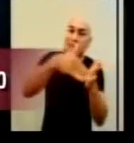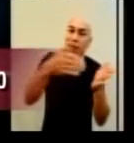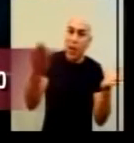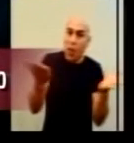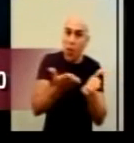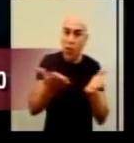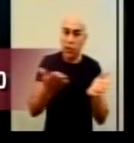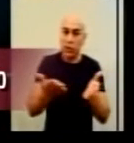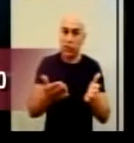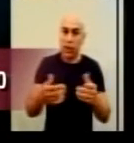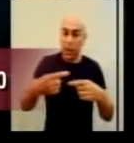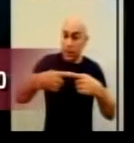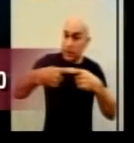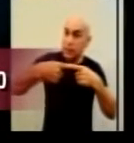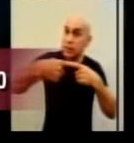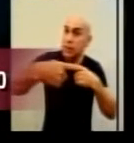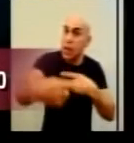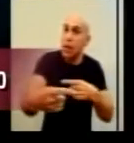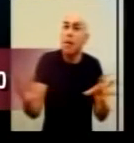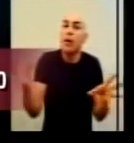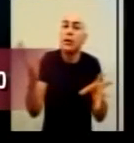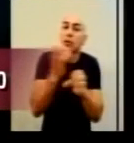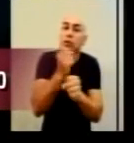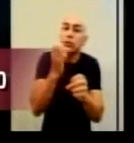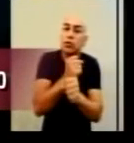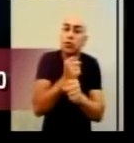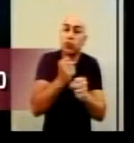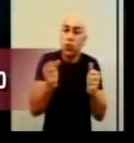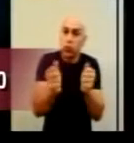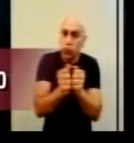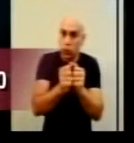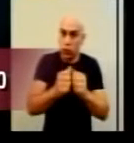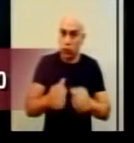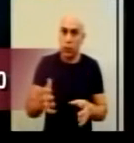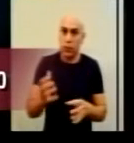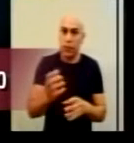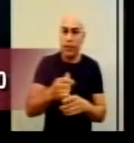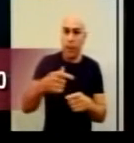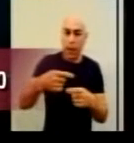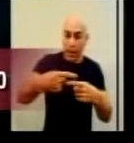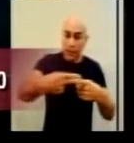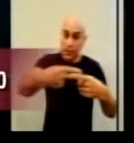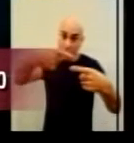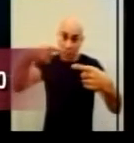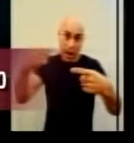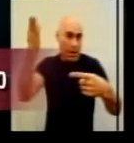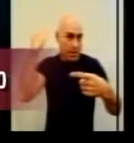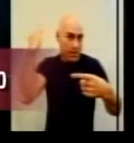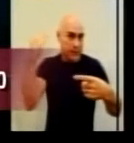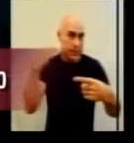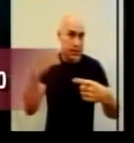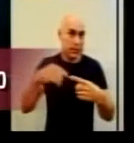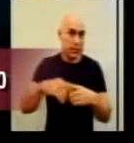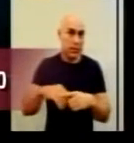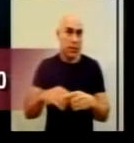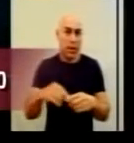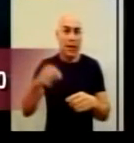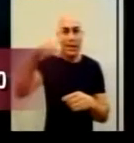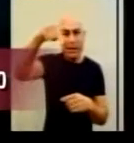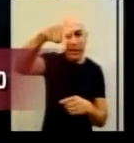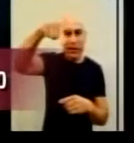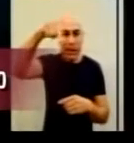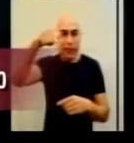dia para o outro, são dessa semana 184. Na semana anterior, que é a semana passada, foram novos 77